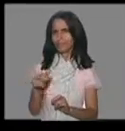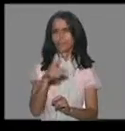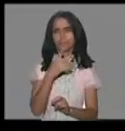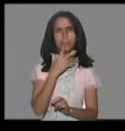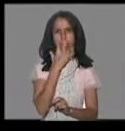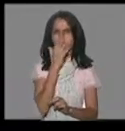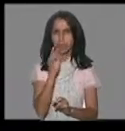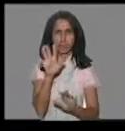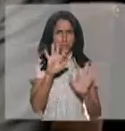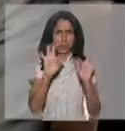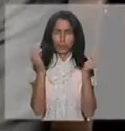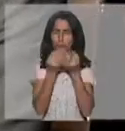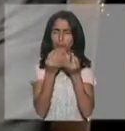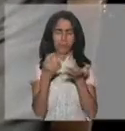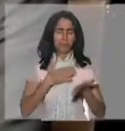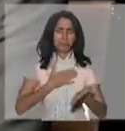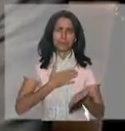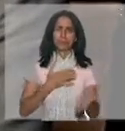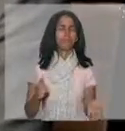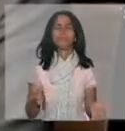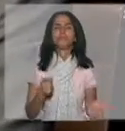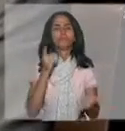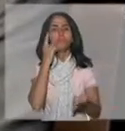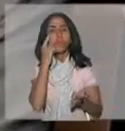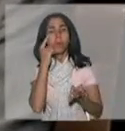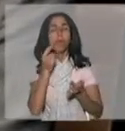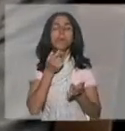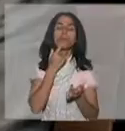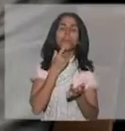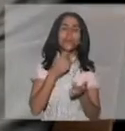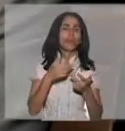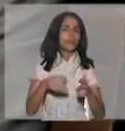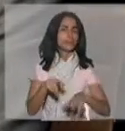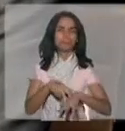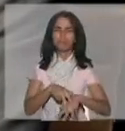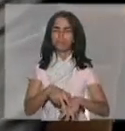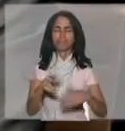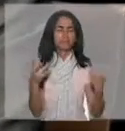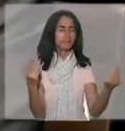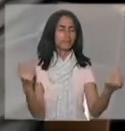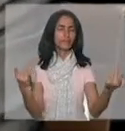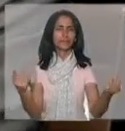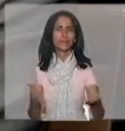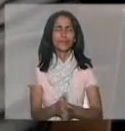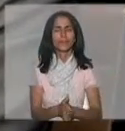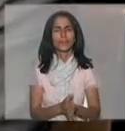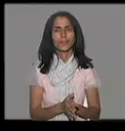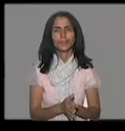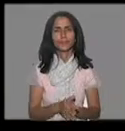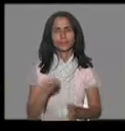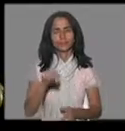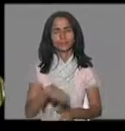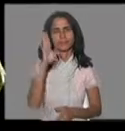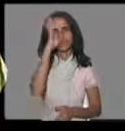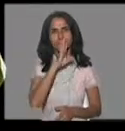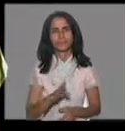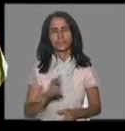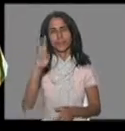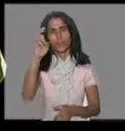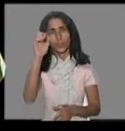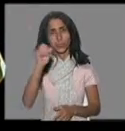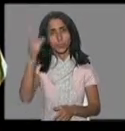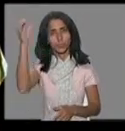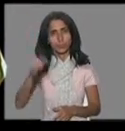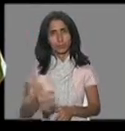no meu pé no brasil que tem 50%